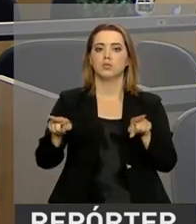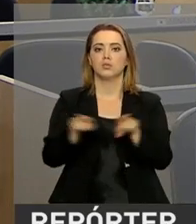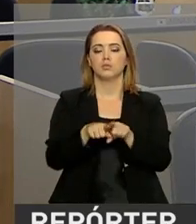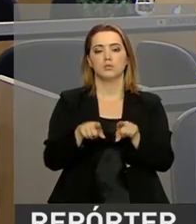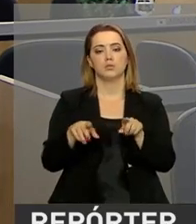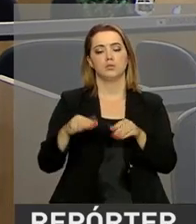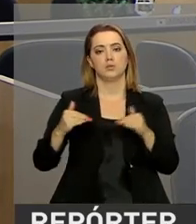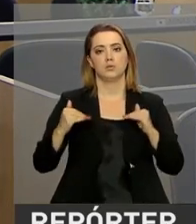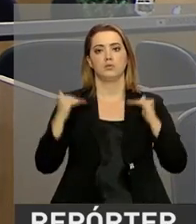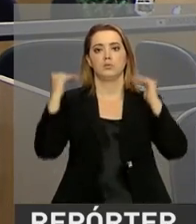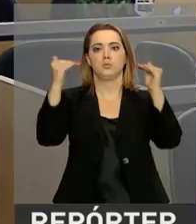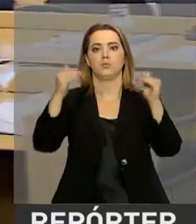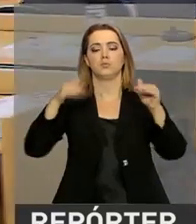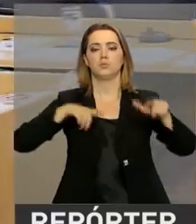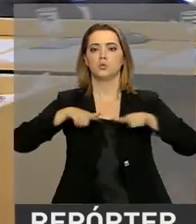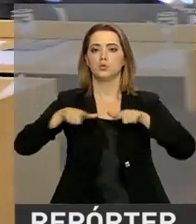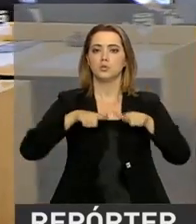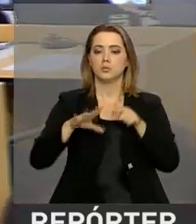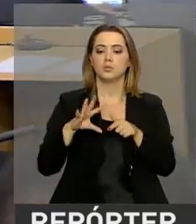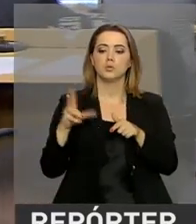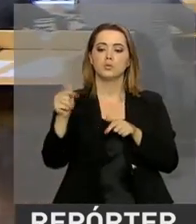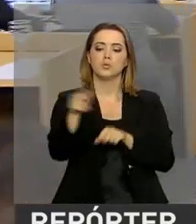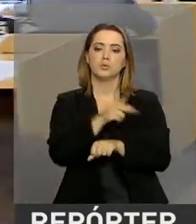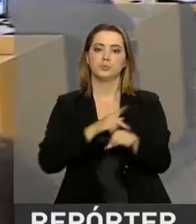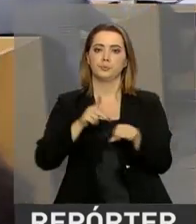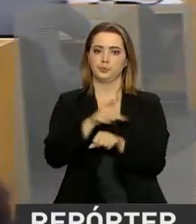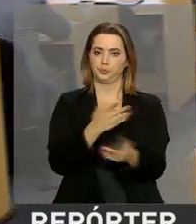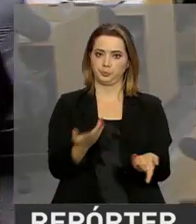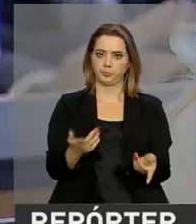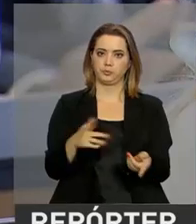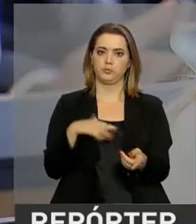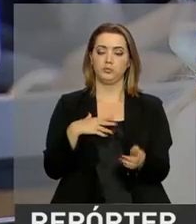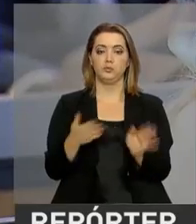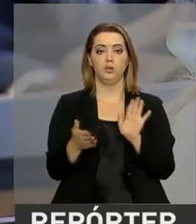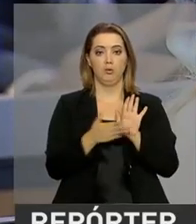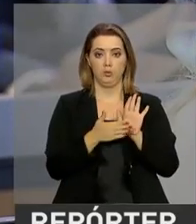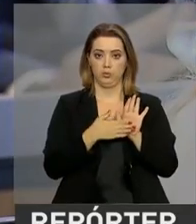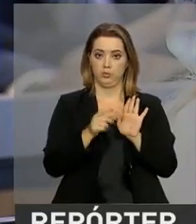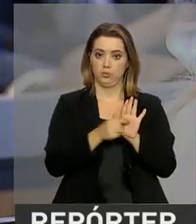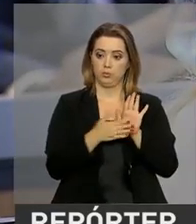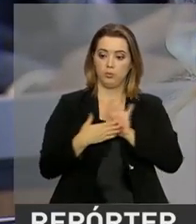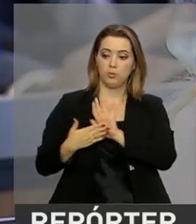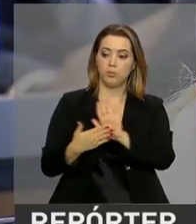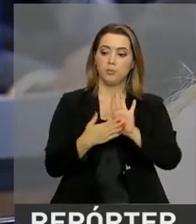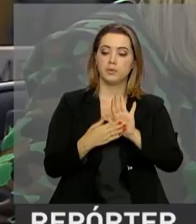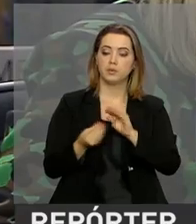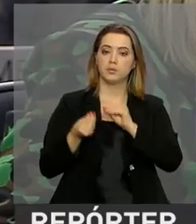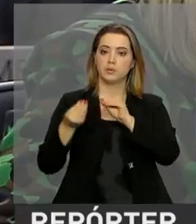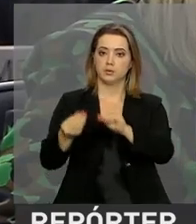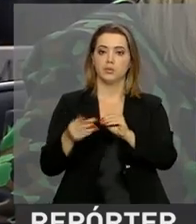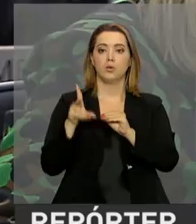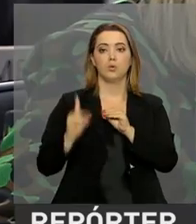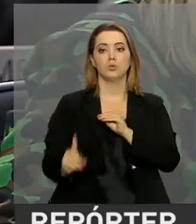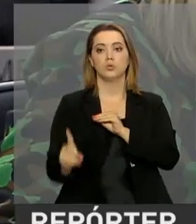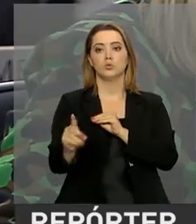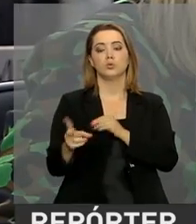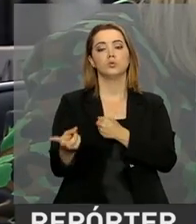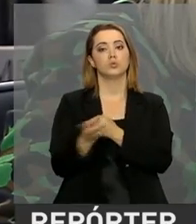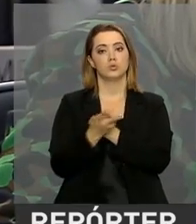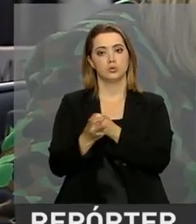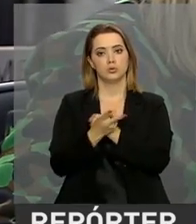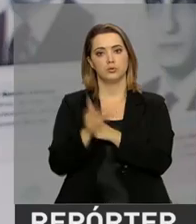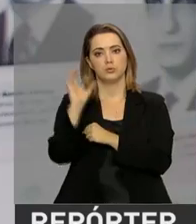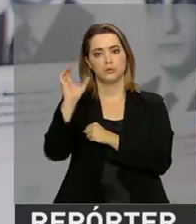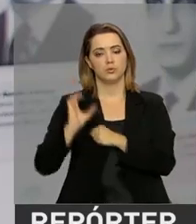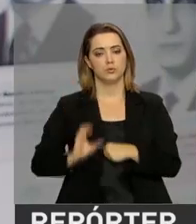do trabalho de todo o país a portaria foi criada para assegurar o amplo direito de defesa do